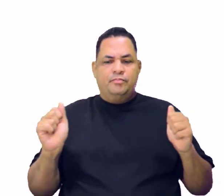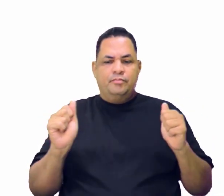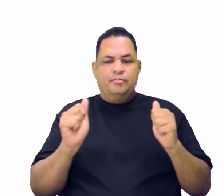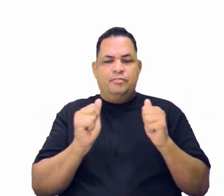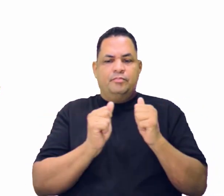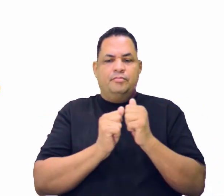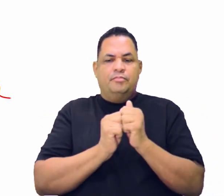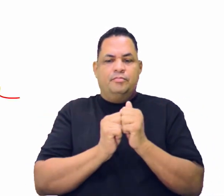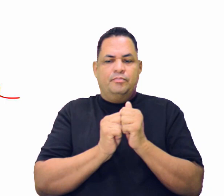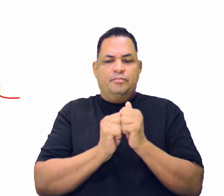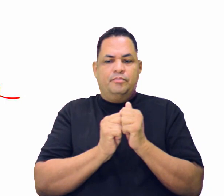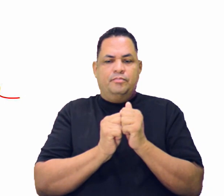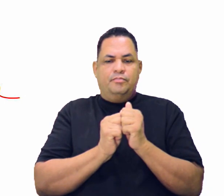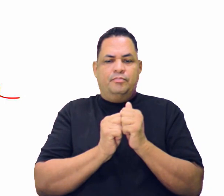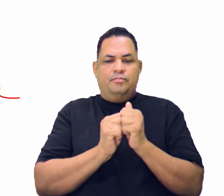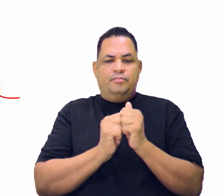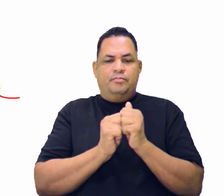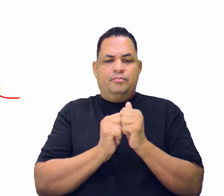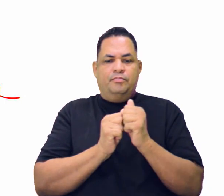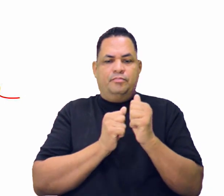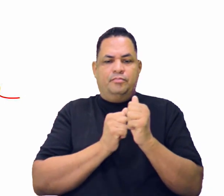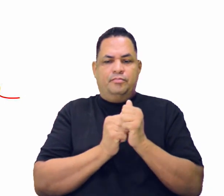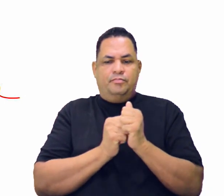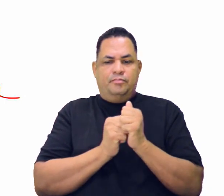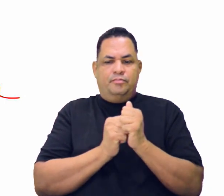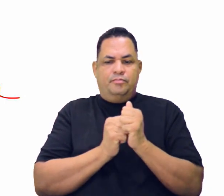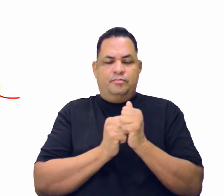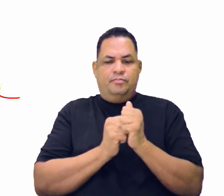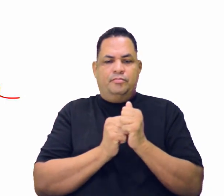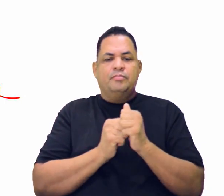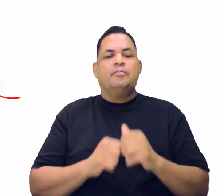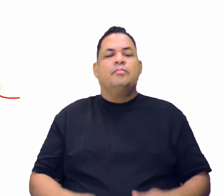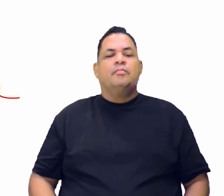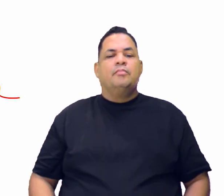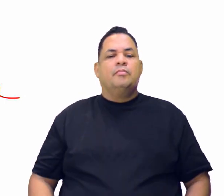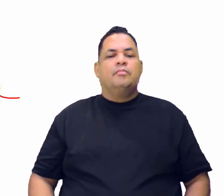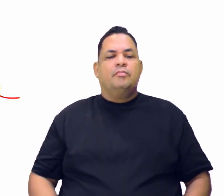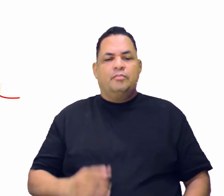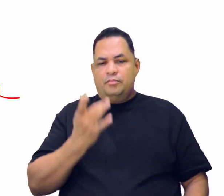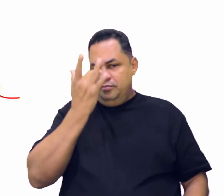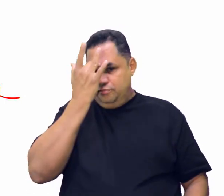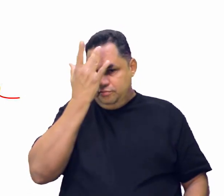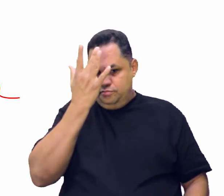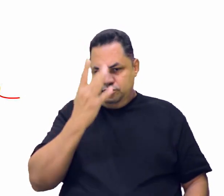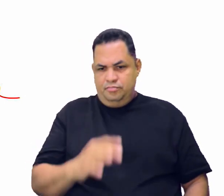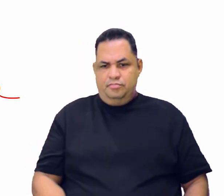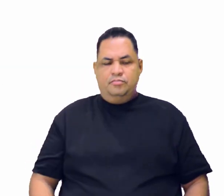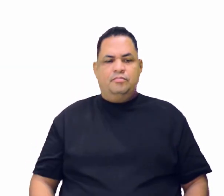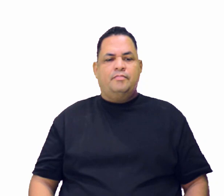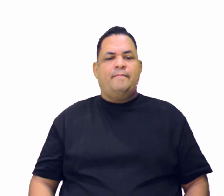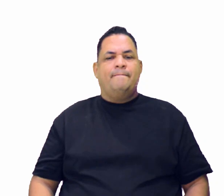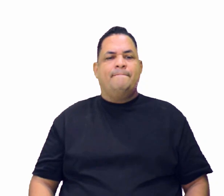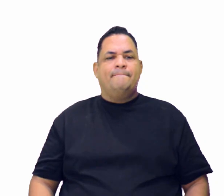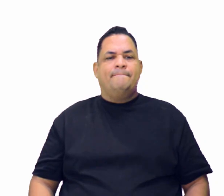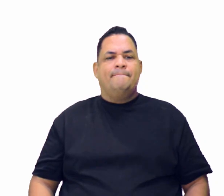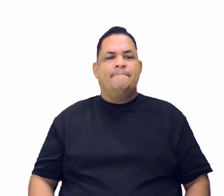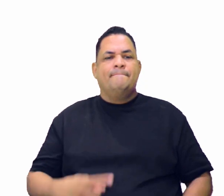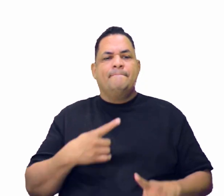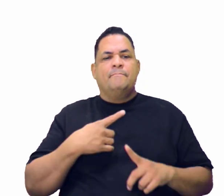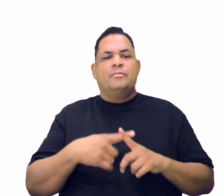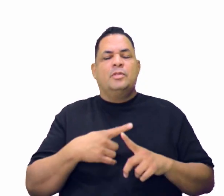porquê assim, ó, juntinho. Beleza? Fácil, né? Vamos lá. Agora o